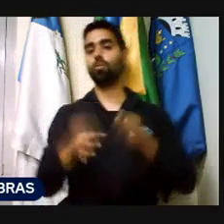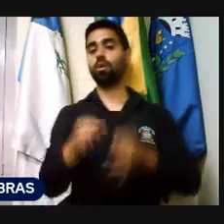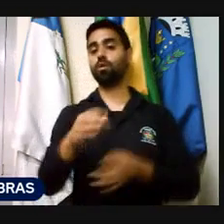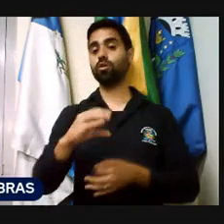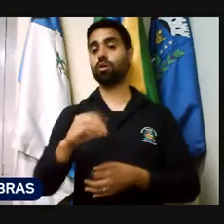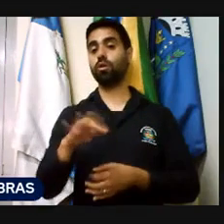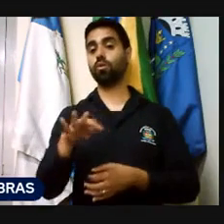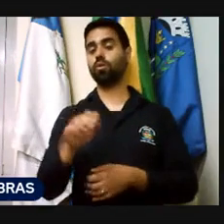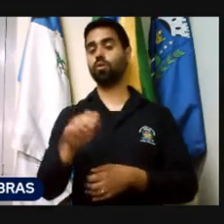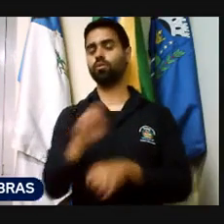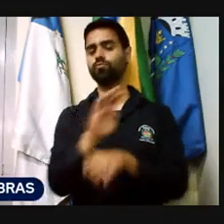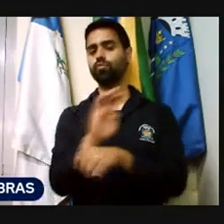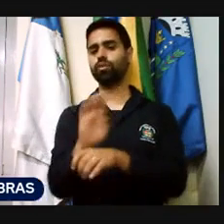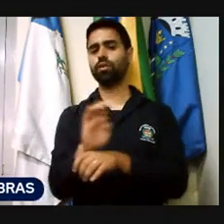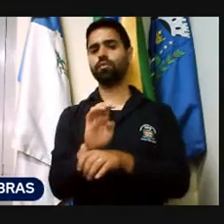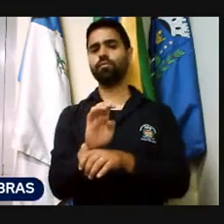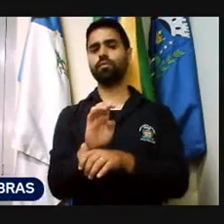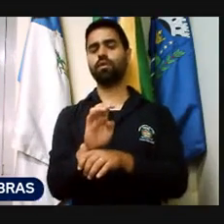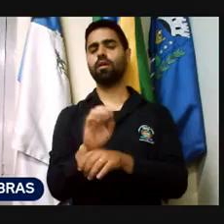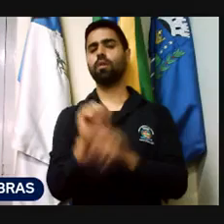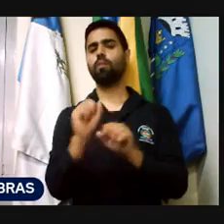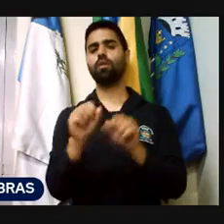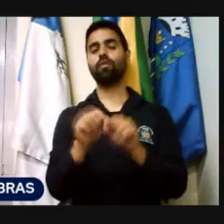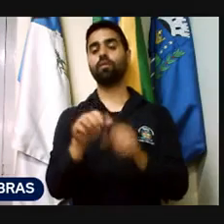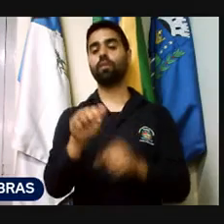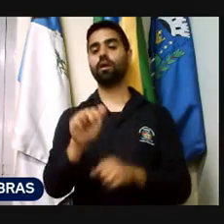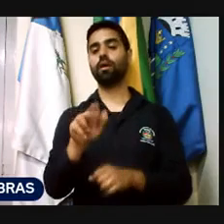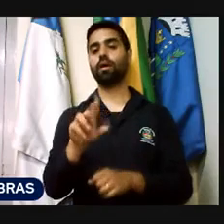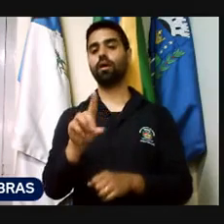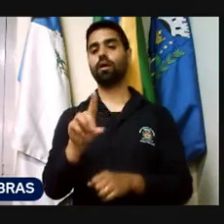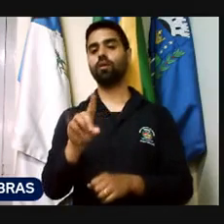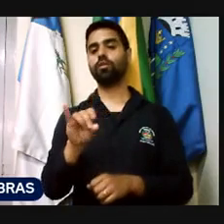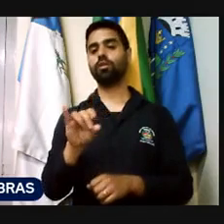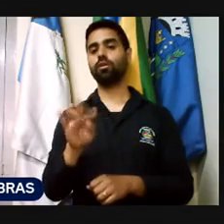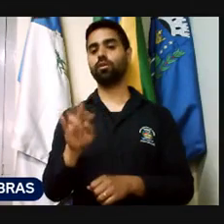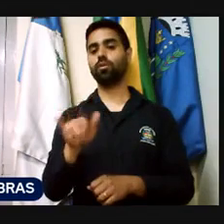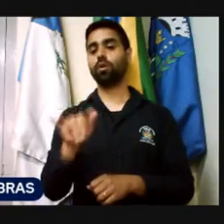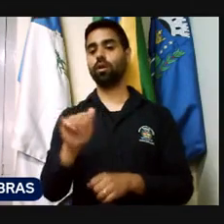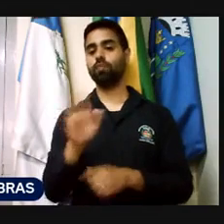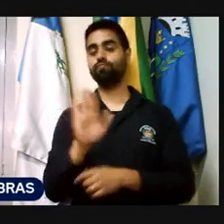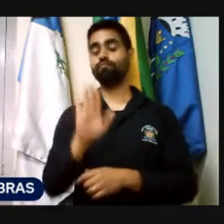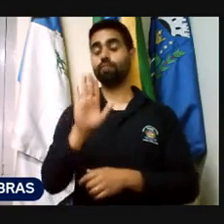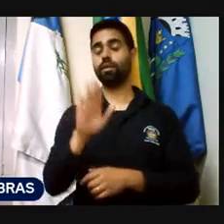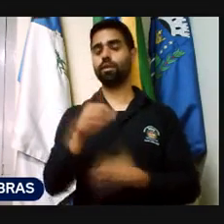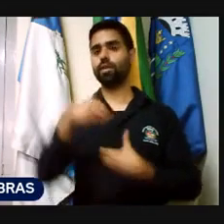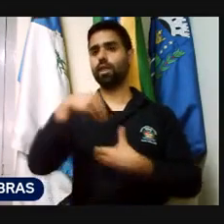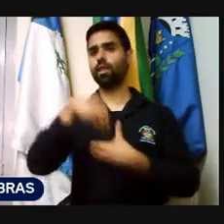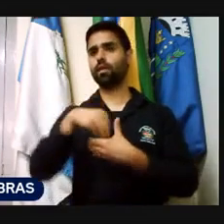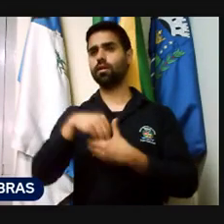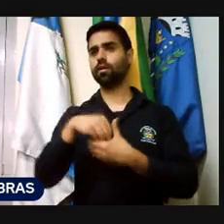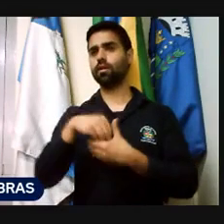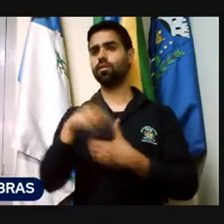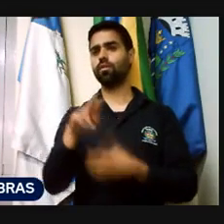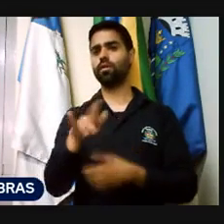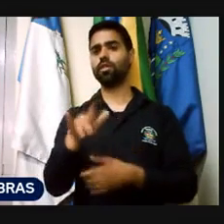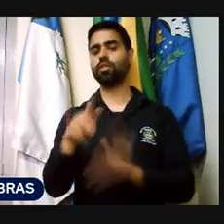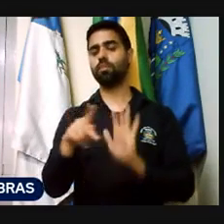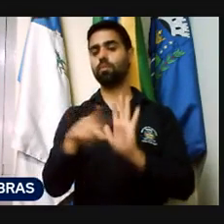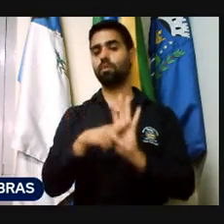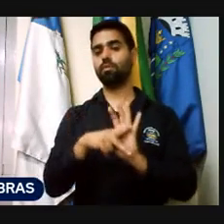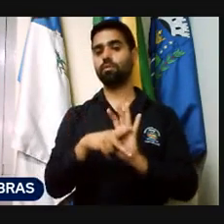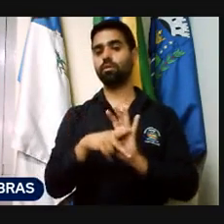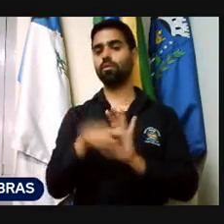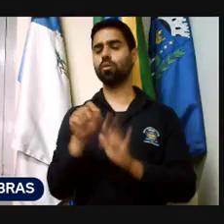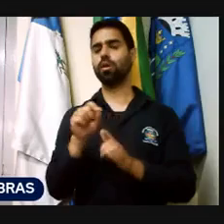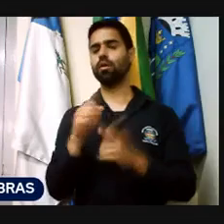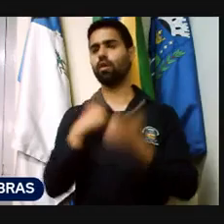Estado faça uma auditoria presencial dentro do regime próprio de previdência. Isso é uma